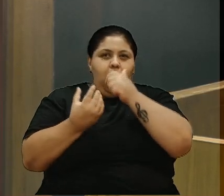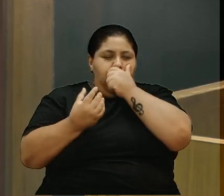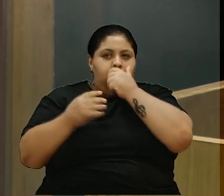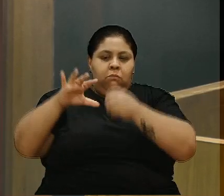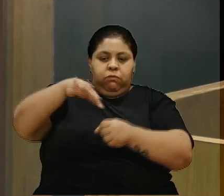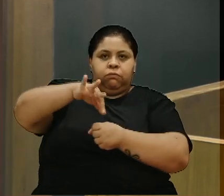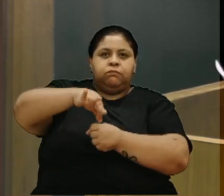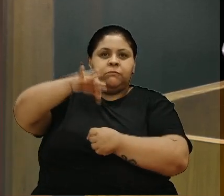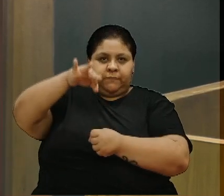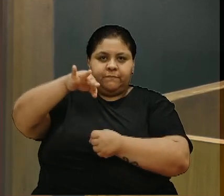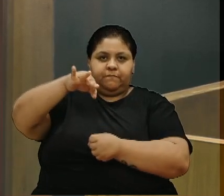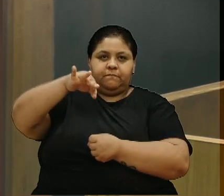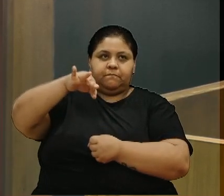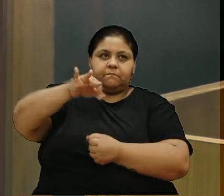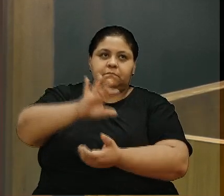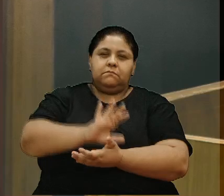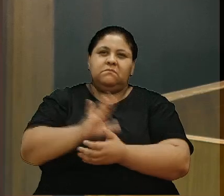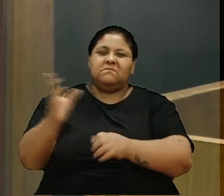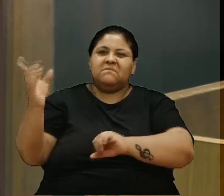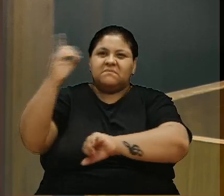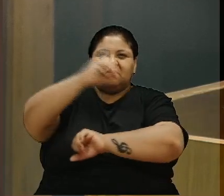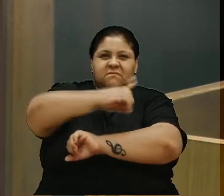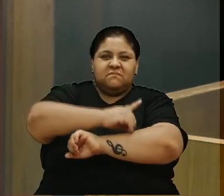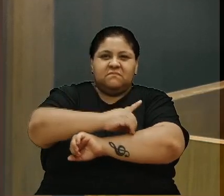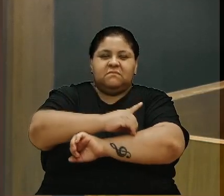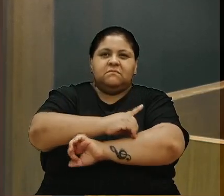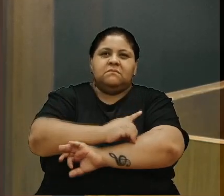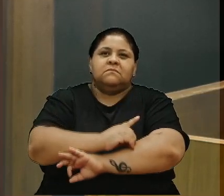consórcio, no dia